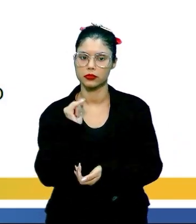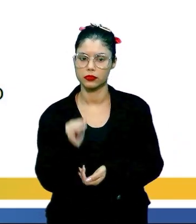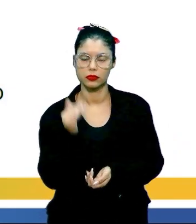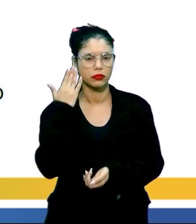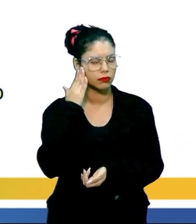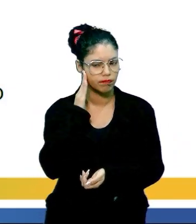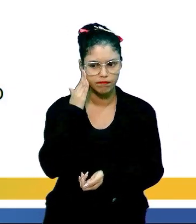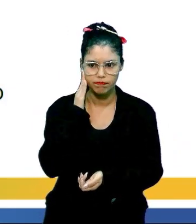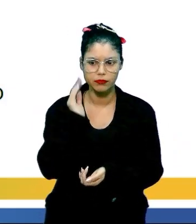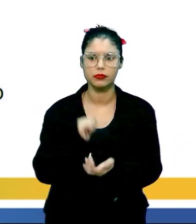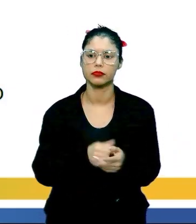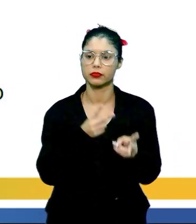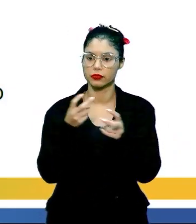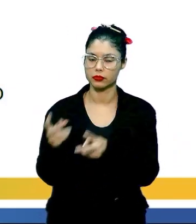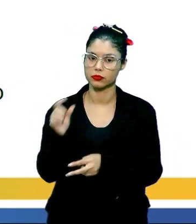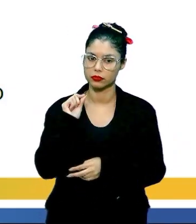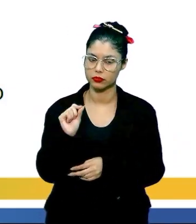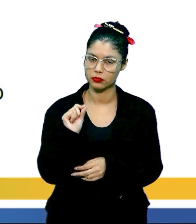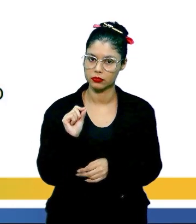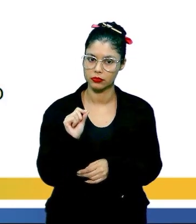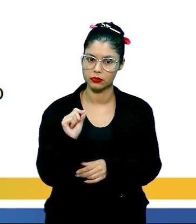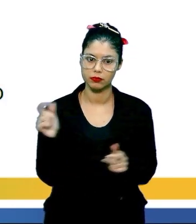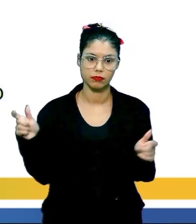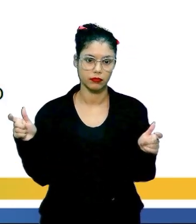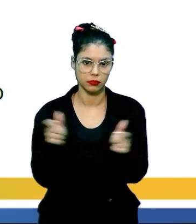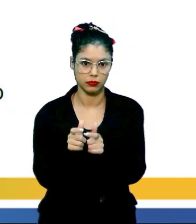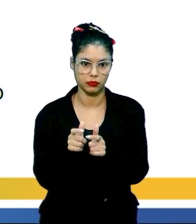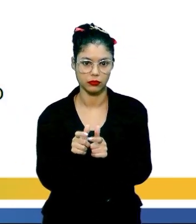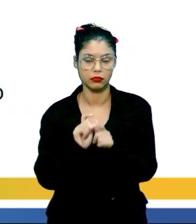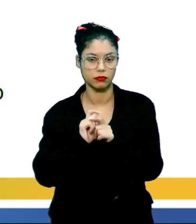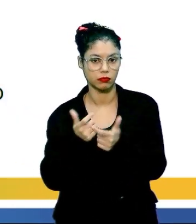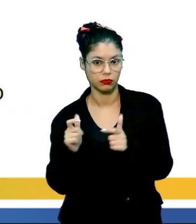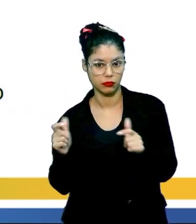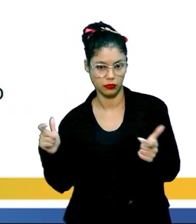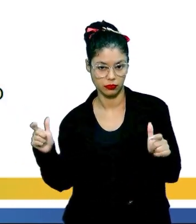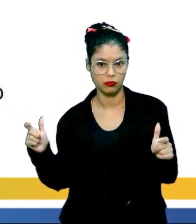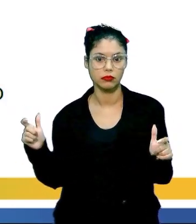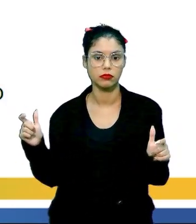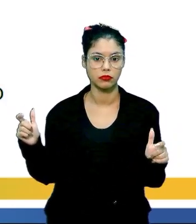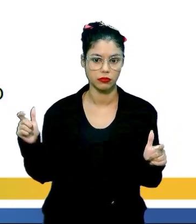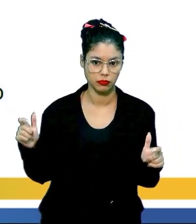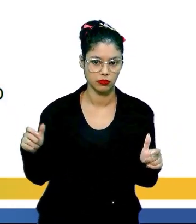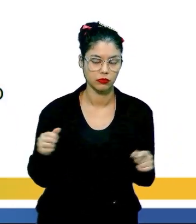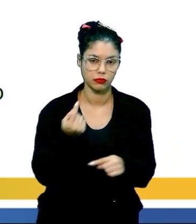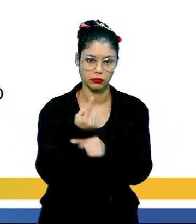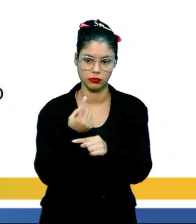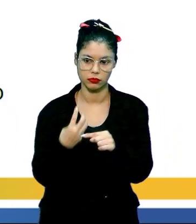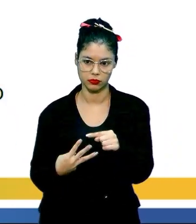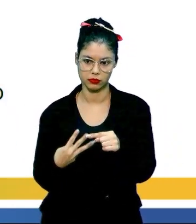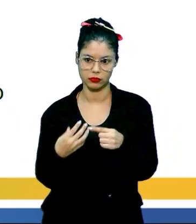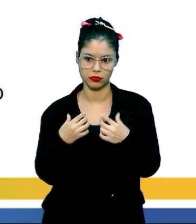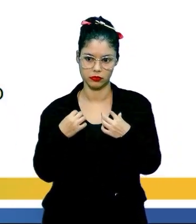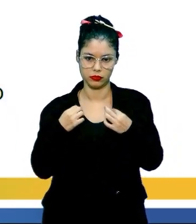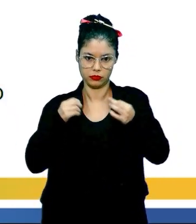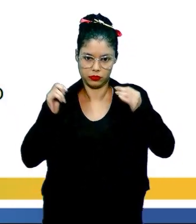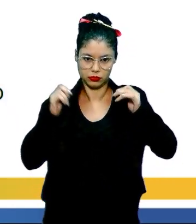não entendeu, você percebe que ela não está diminuindo, ela está aqui aumentando, ó. E ela é uma, nesse caso, também